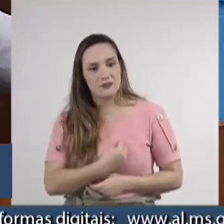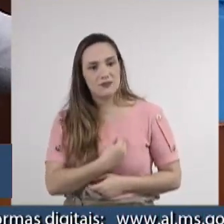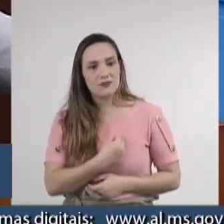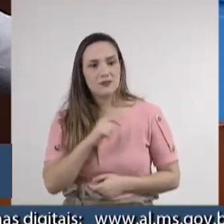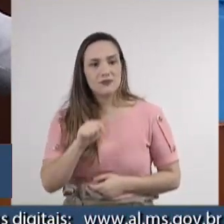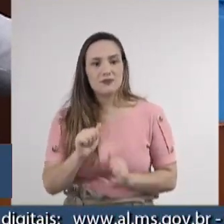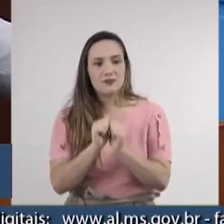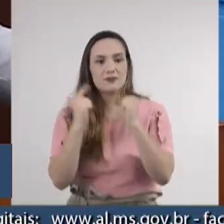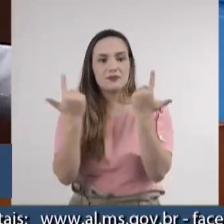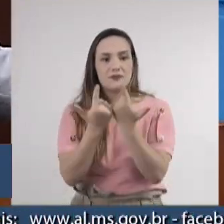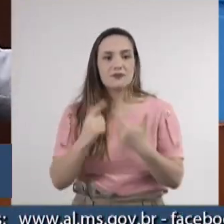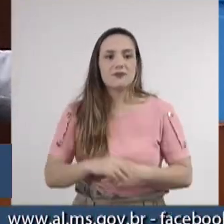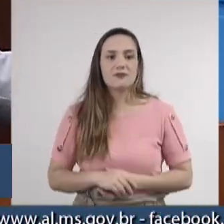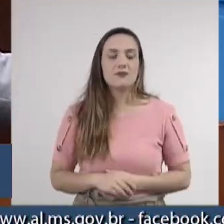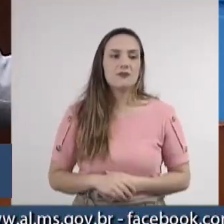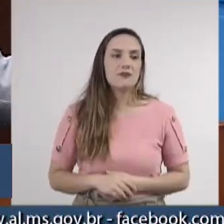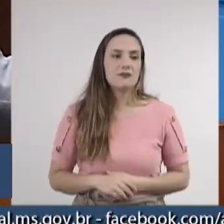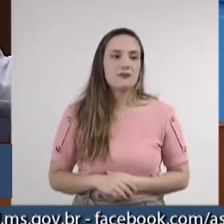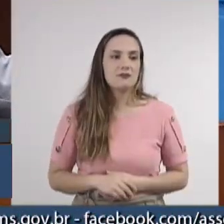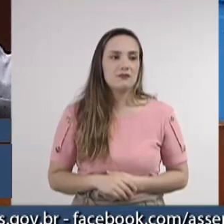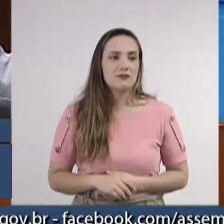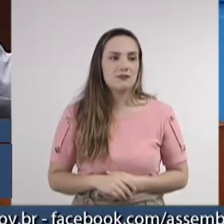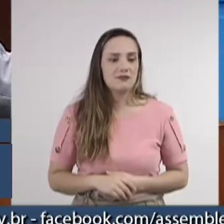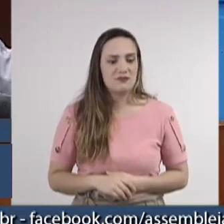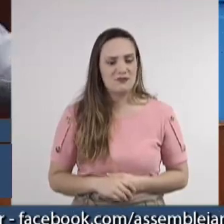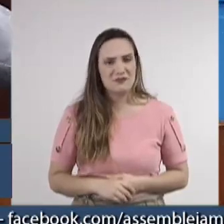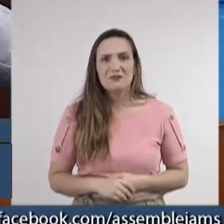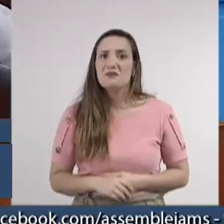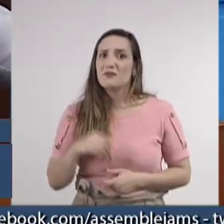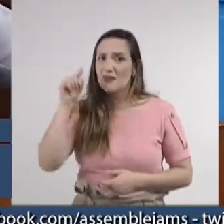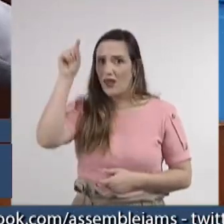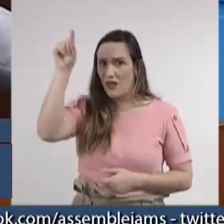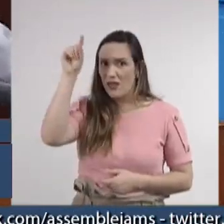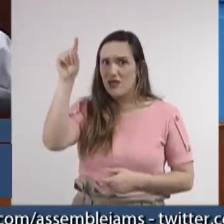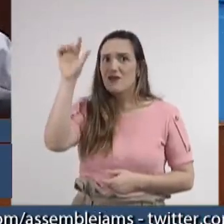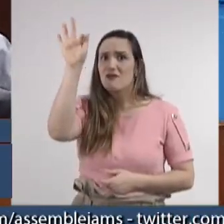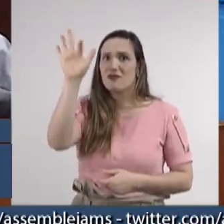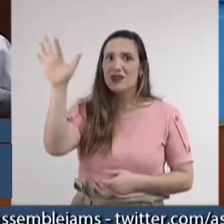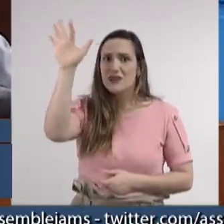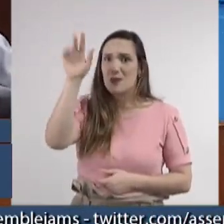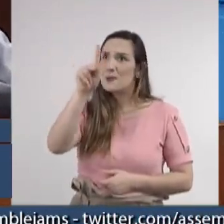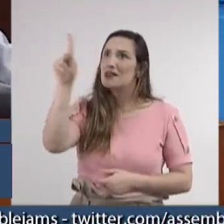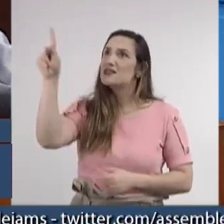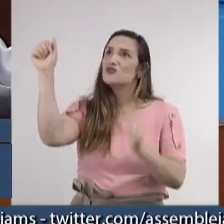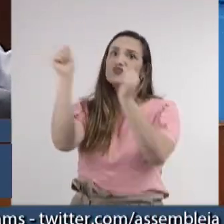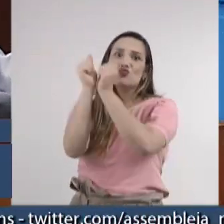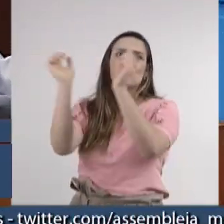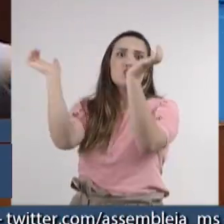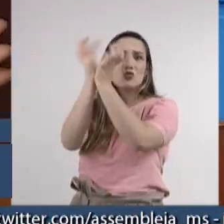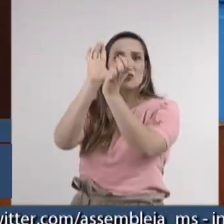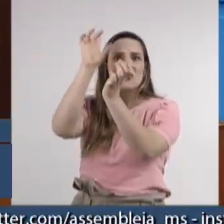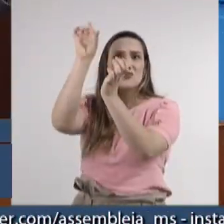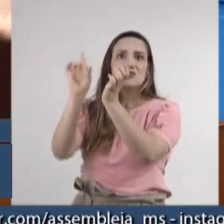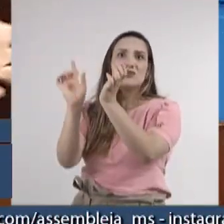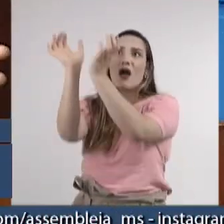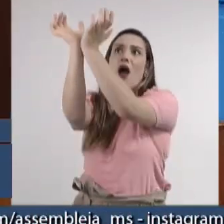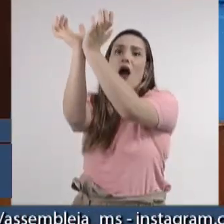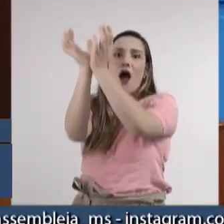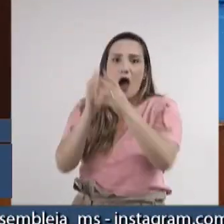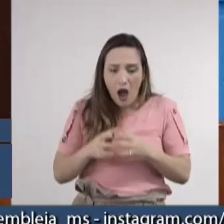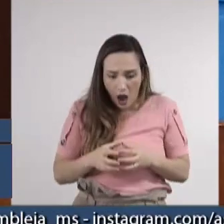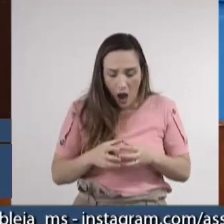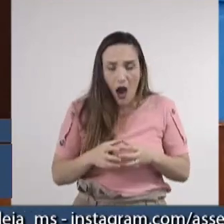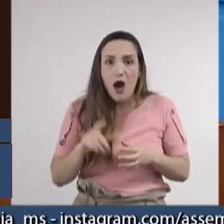aqui na Assembleia Legislativa, que uma agência de regulação federal, com seu presidente e toda a sua diretoria, sai de